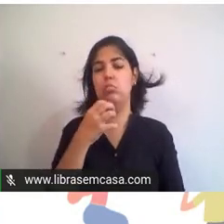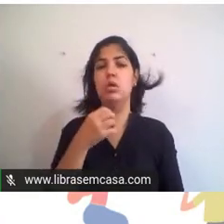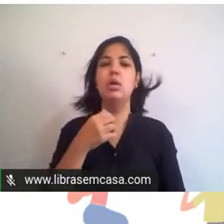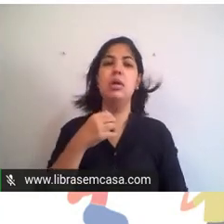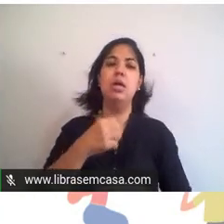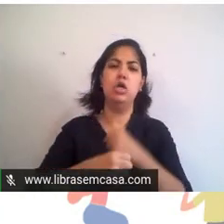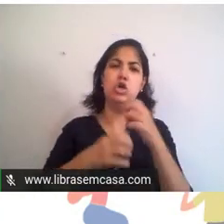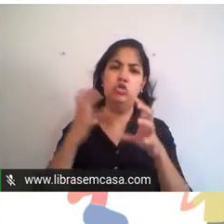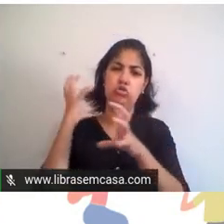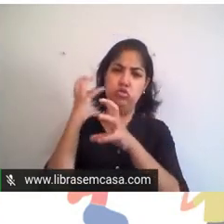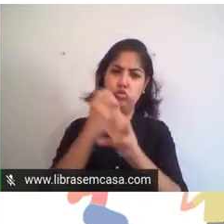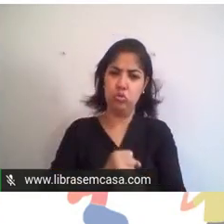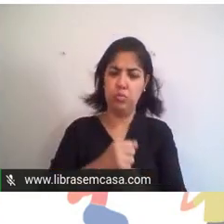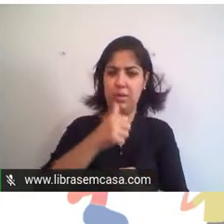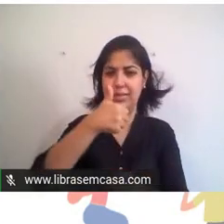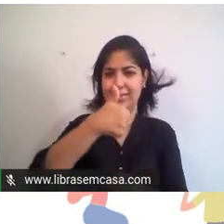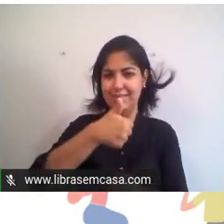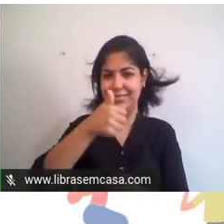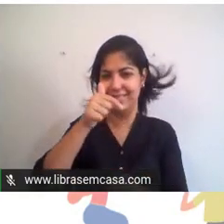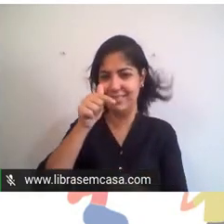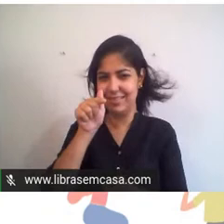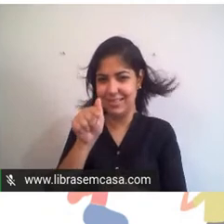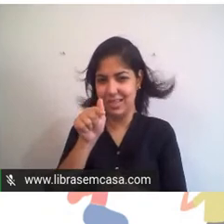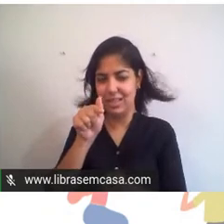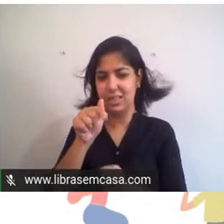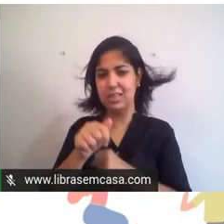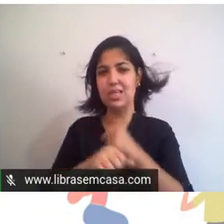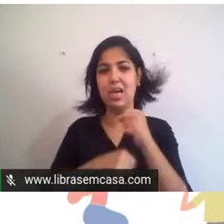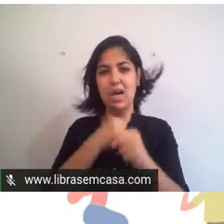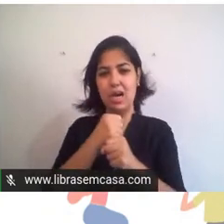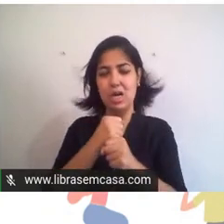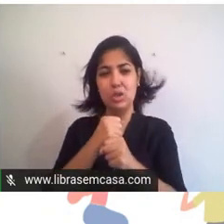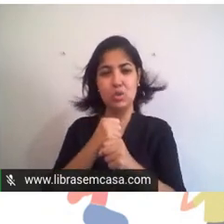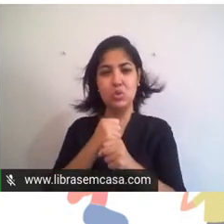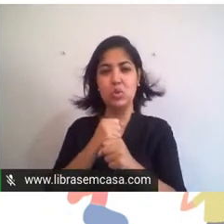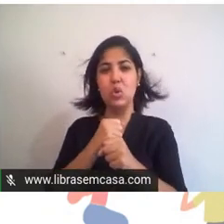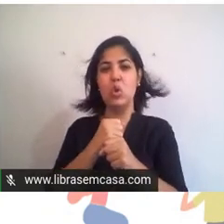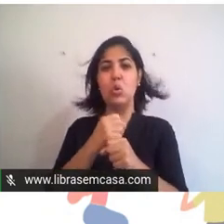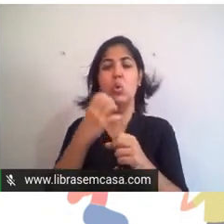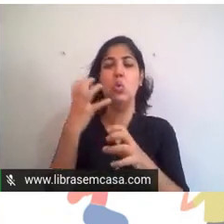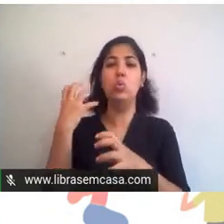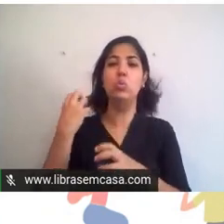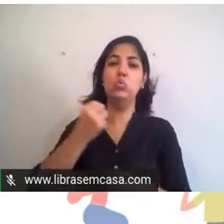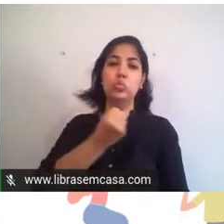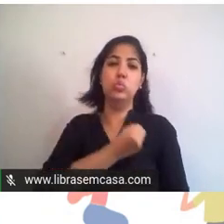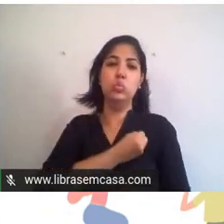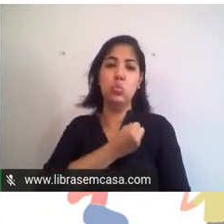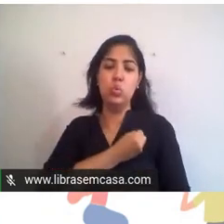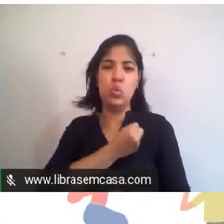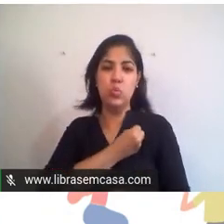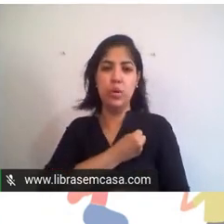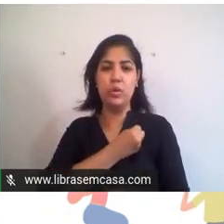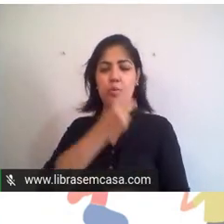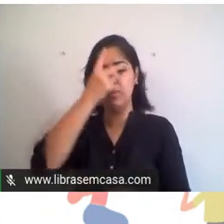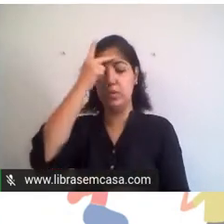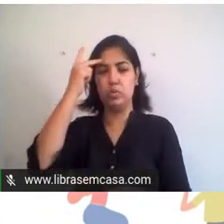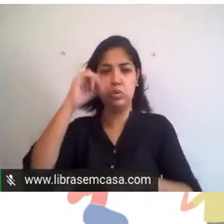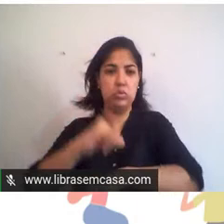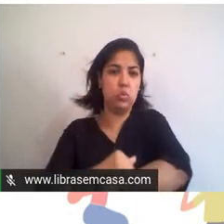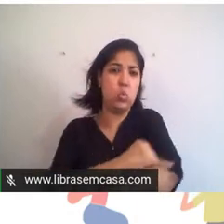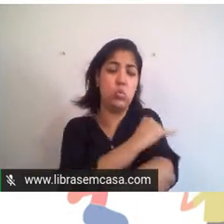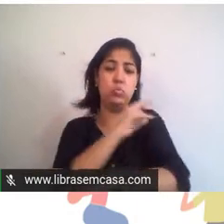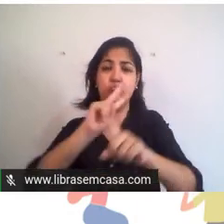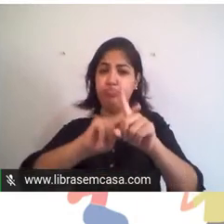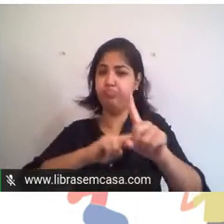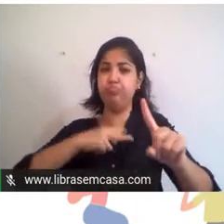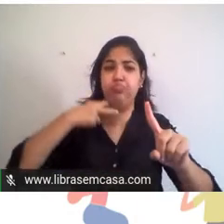nós dobramos o número de obesos nesse país. Então, nós tínhamos dados da última